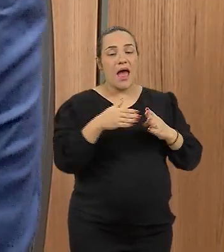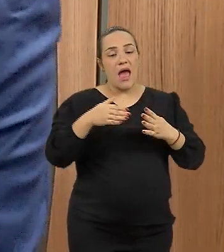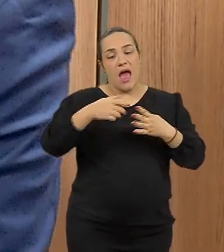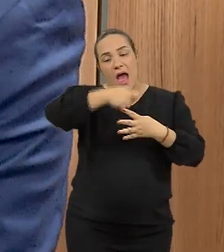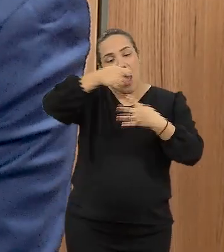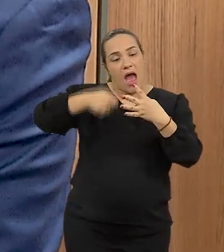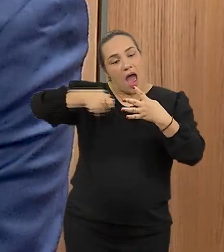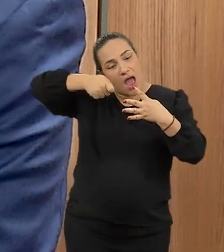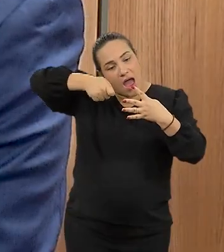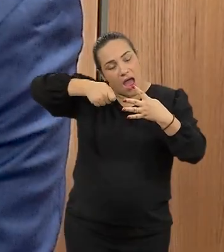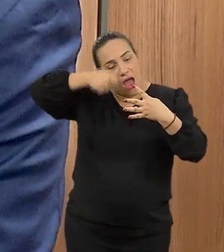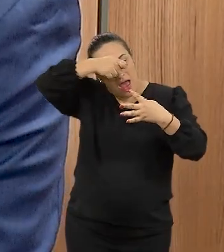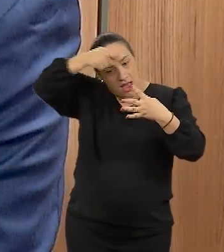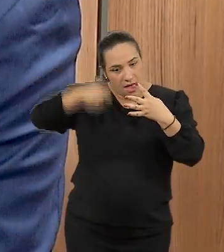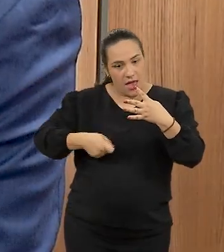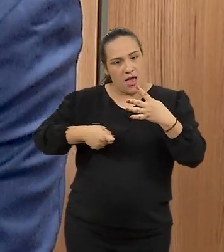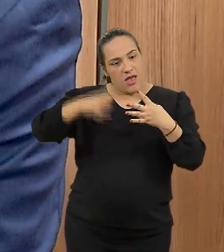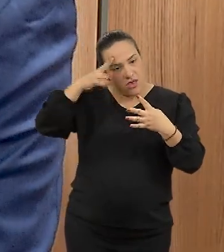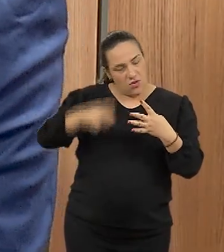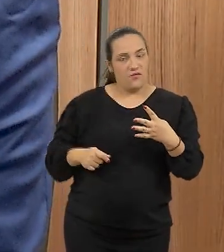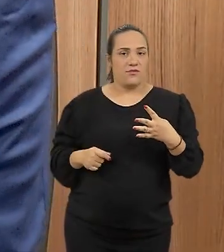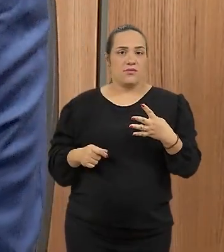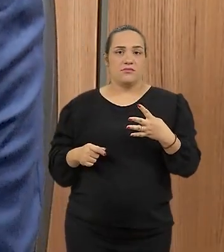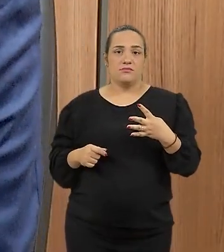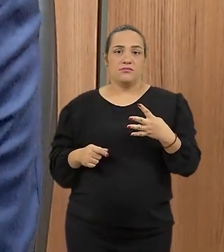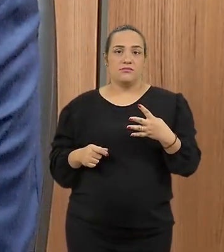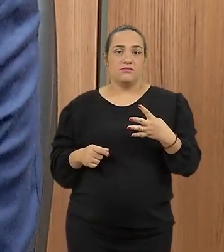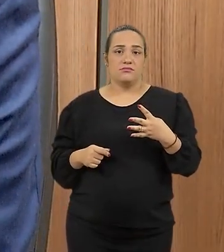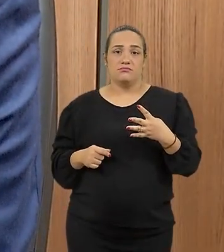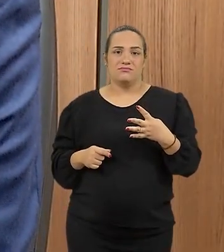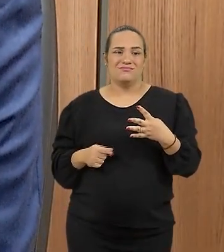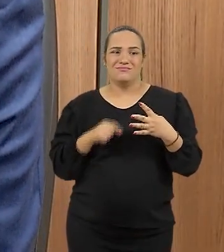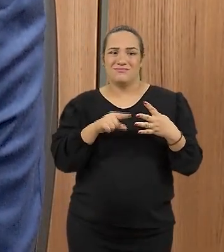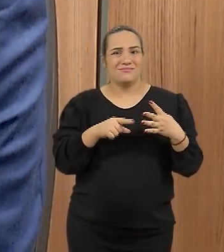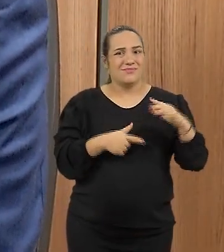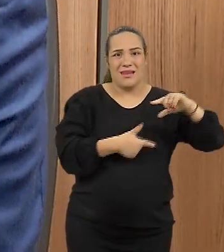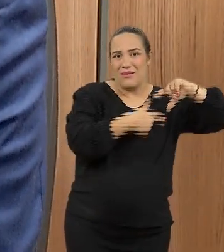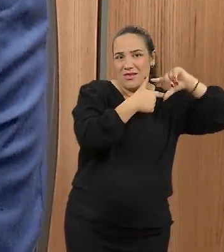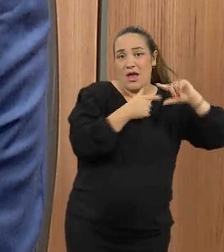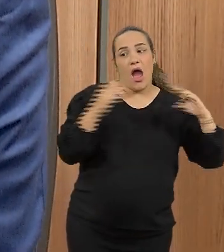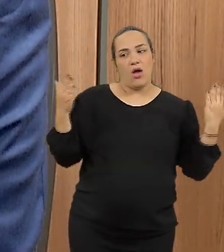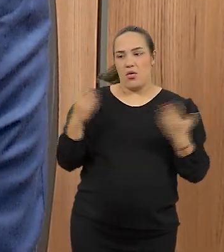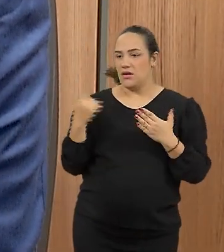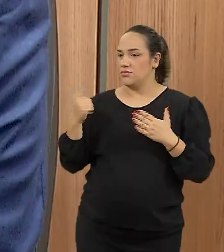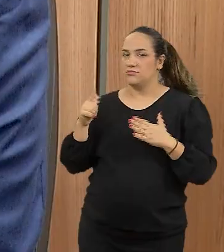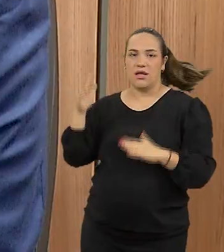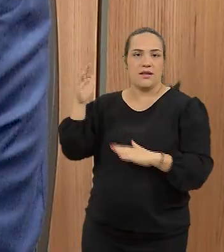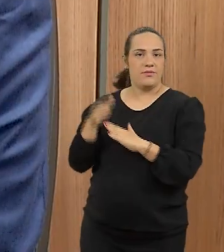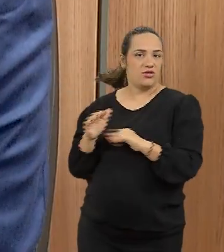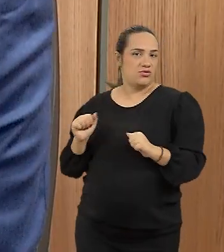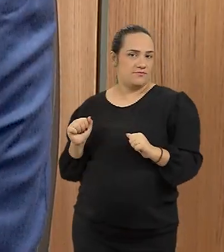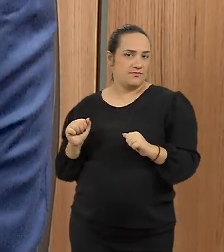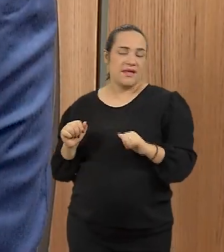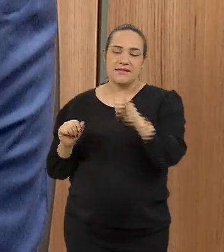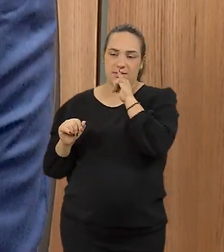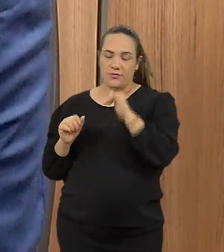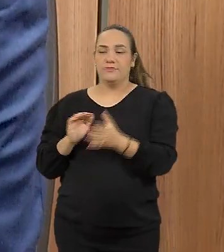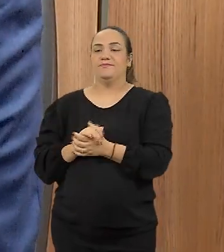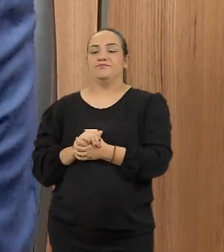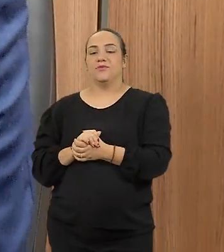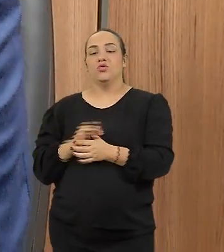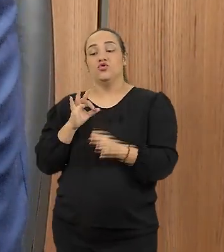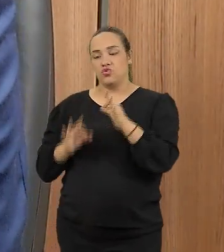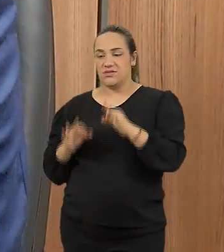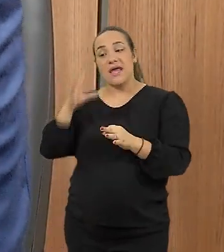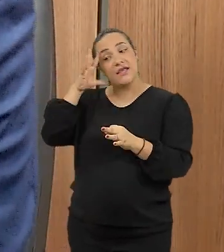restritos, hoje não. Os poderes do juiz estão alargados, não há um limite para isso, né? O